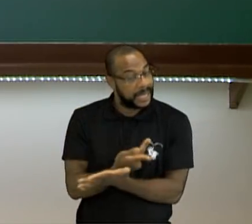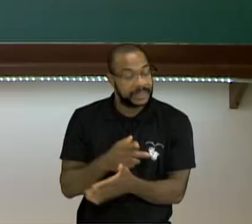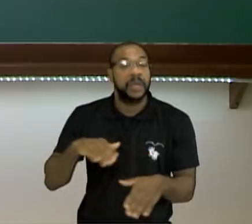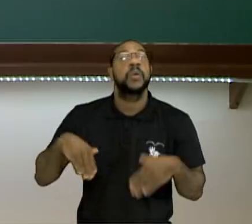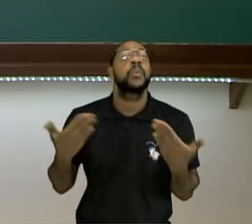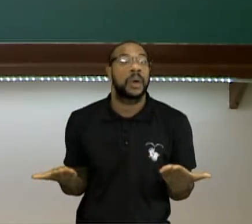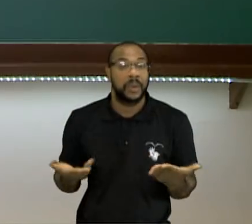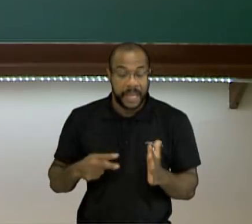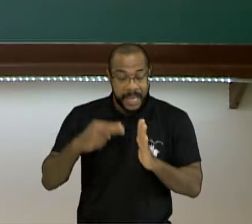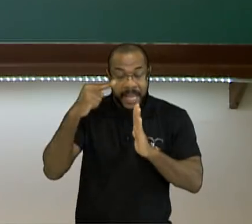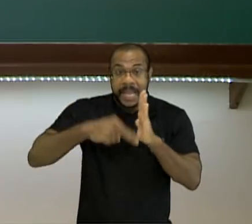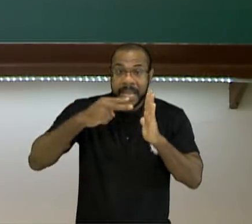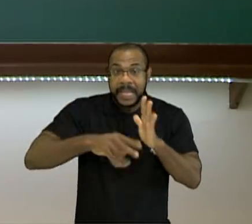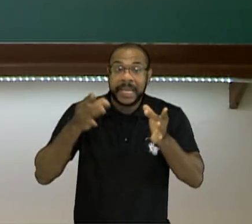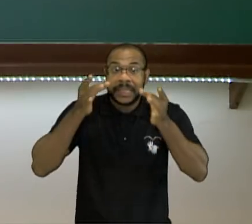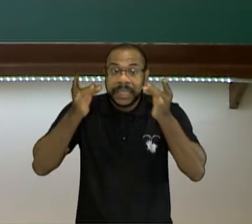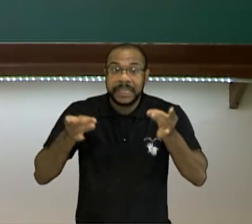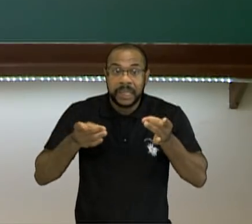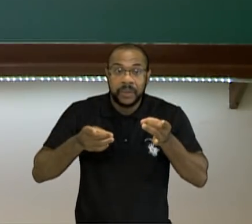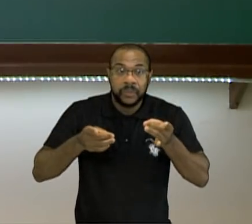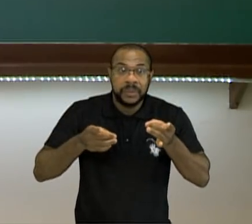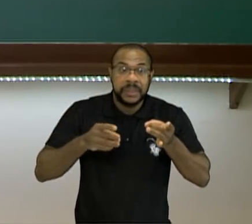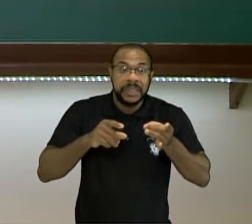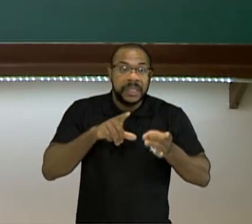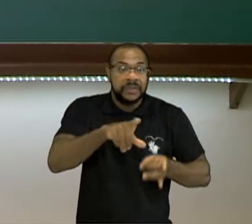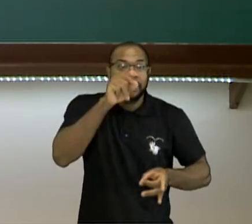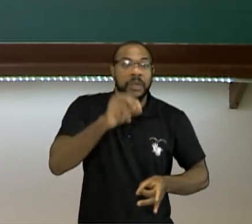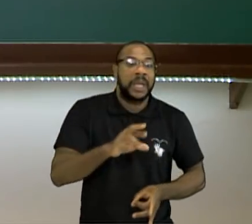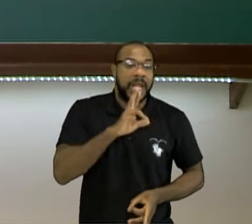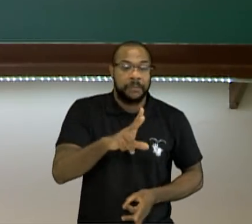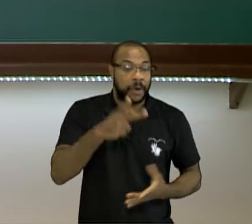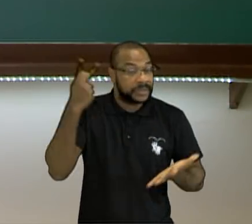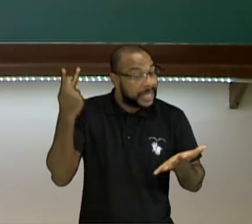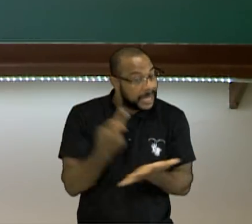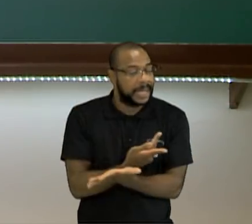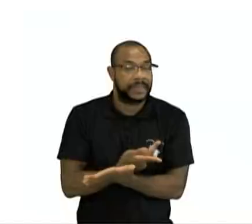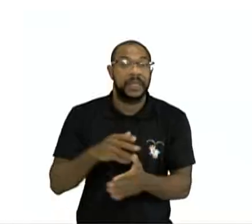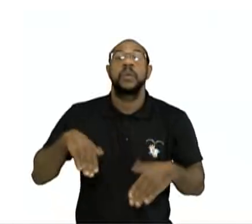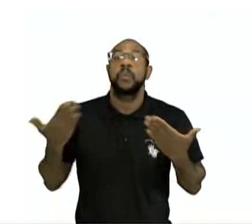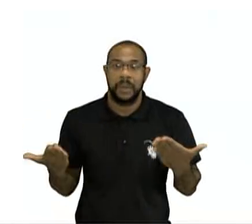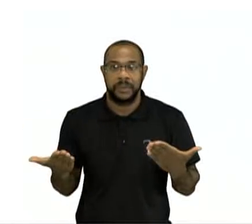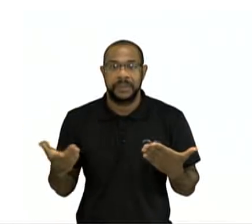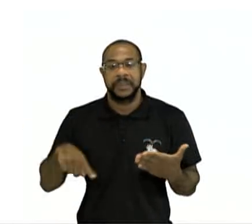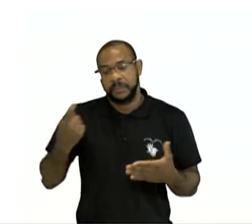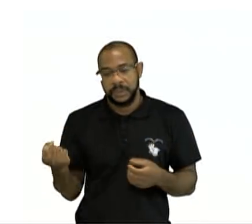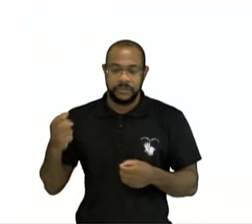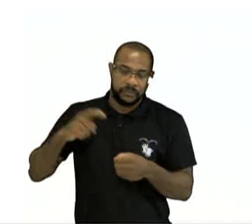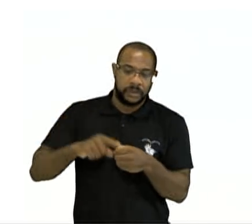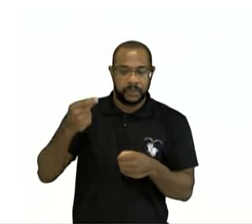traz ali e anotem aquilo que é incorreto sobre o território brasileiro. Nós já voltamos para corrigir.